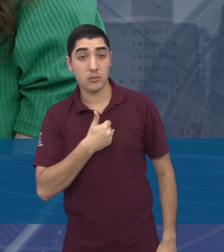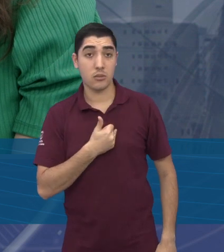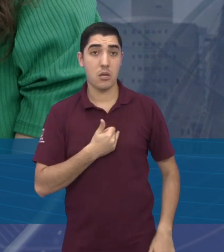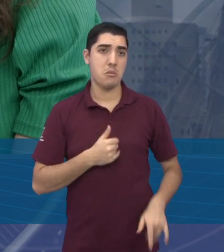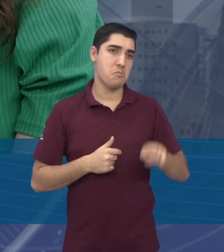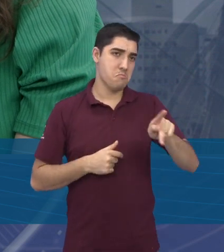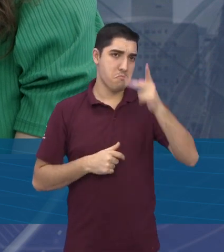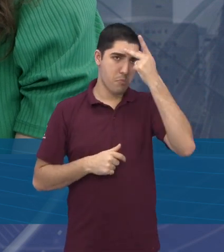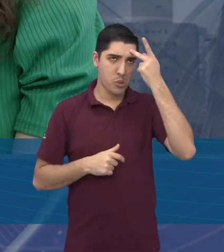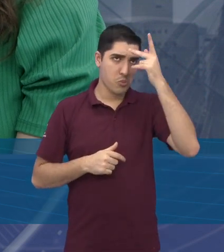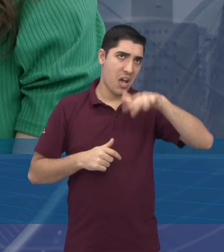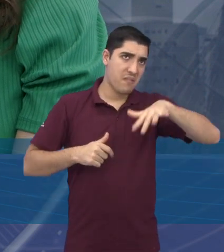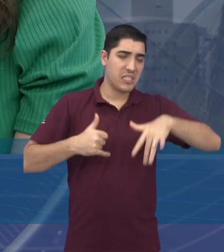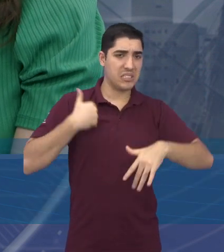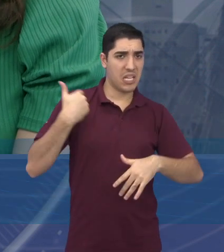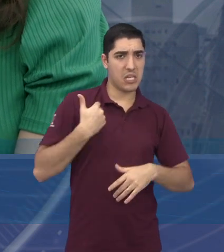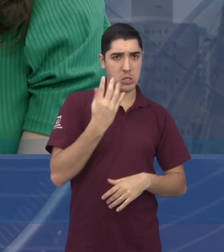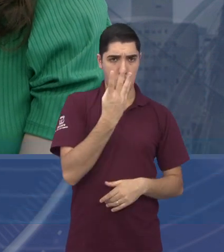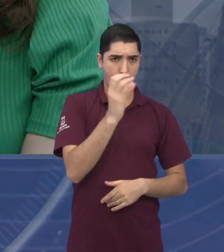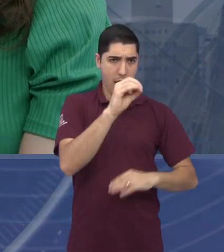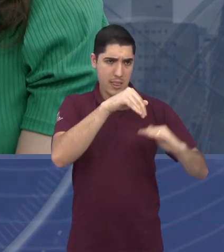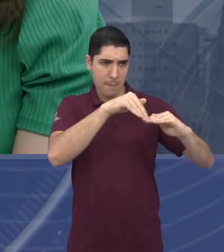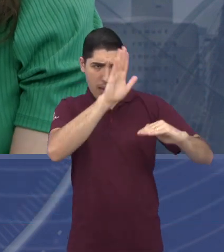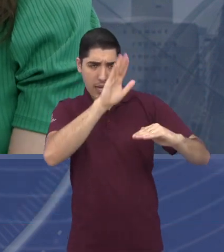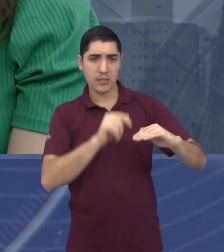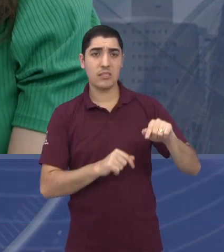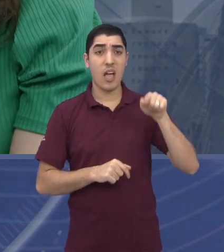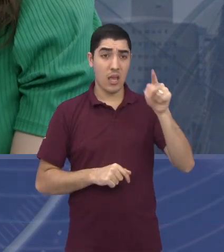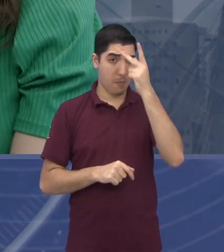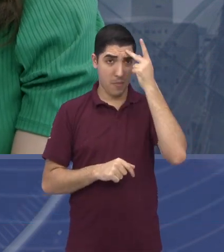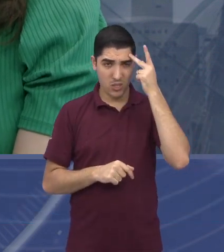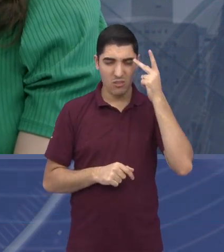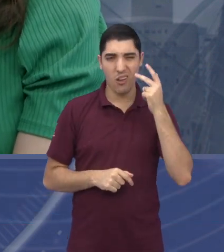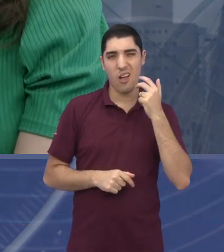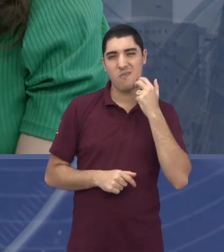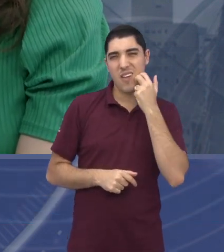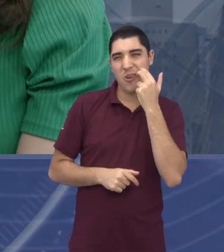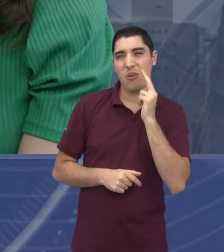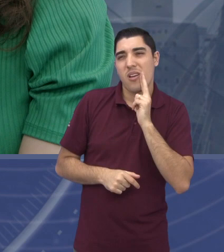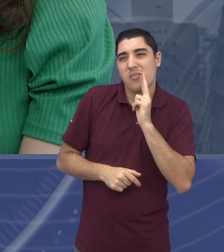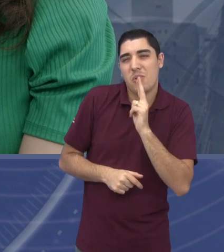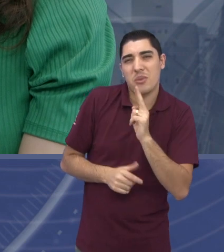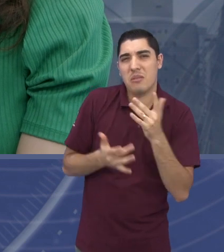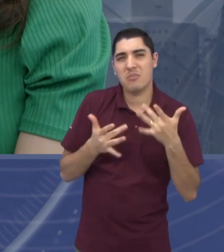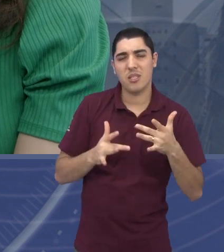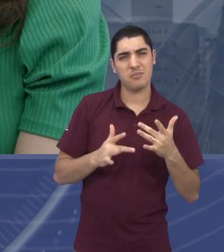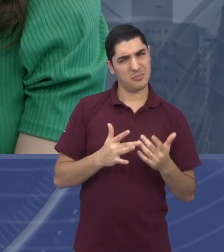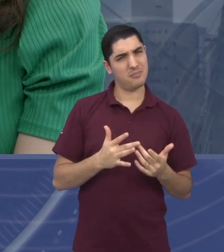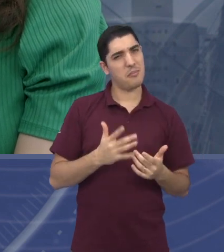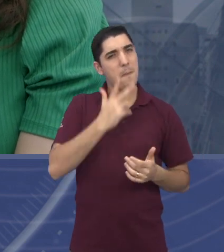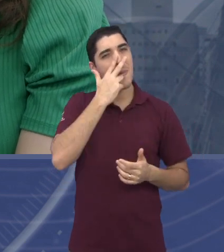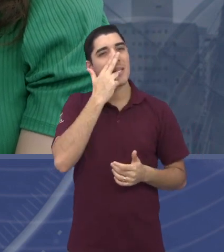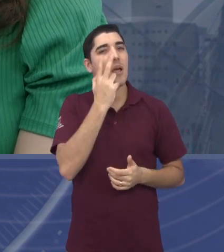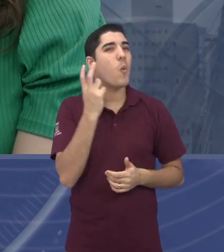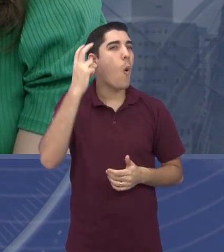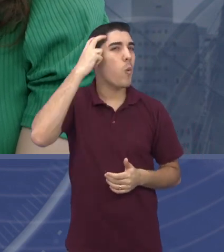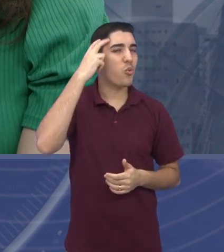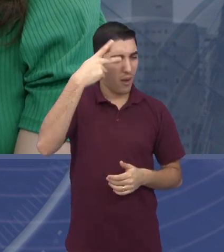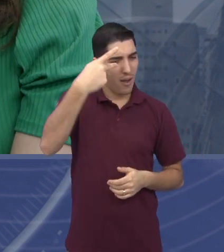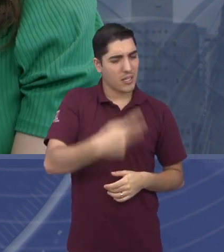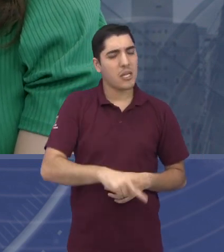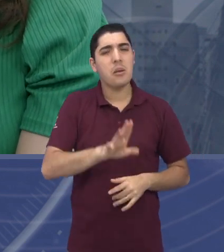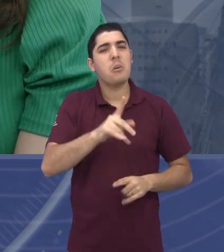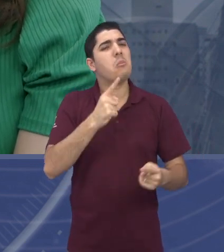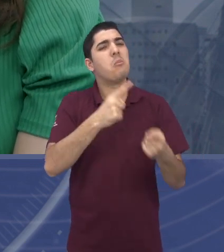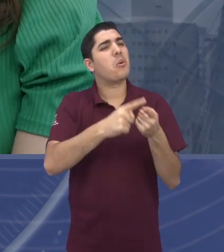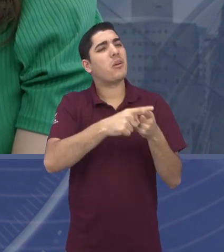que muitas vezes passou dos seus 40 anos, muitas pessoas ficam com vergonha e tal. É uma questão cultural, né? Por que a gente